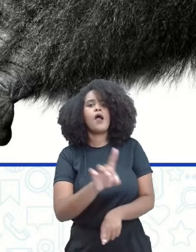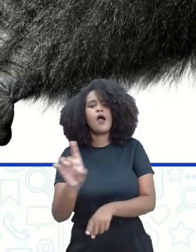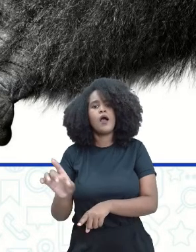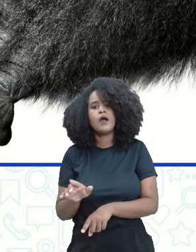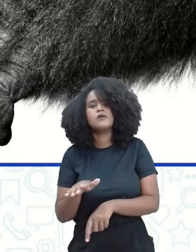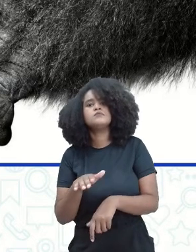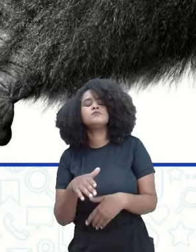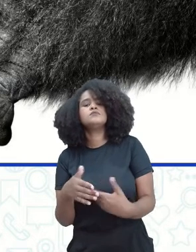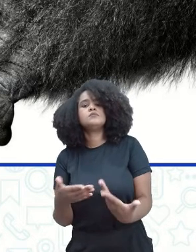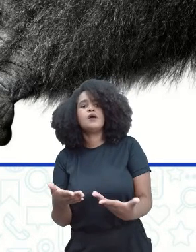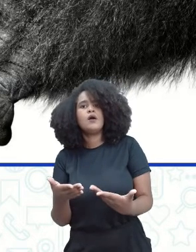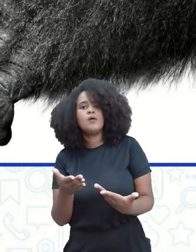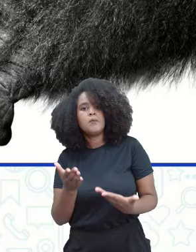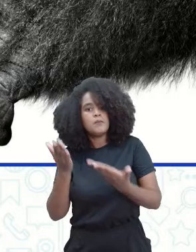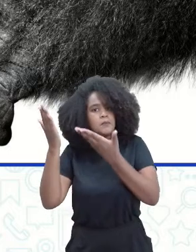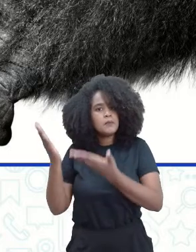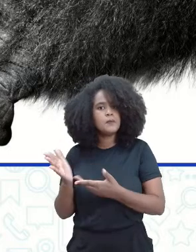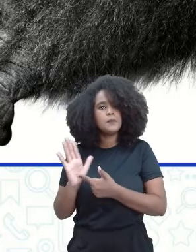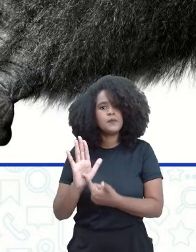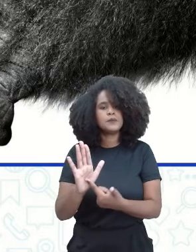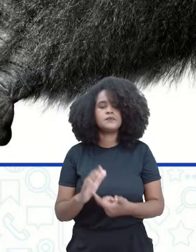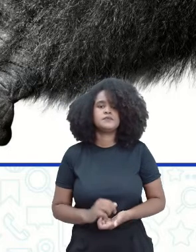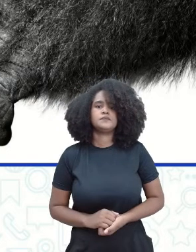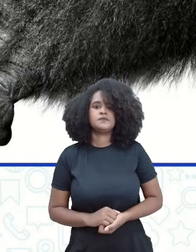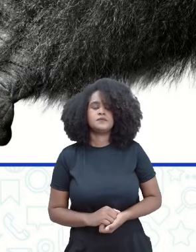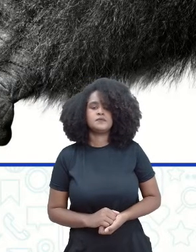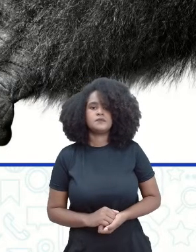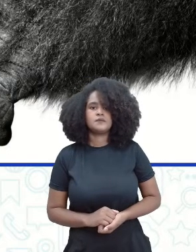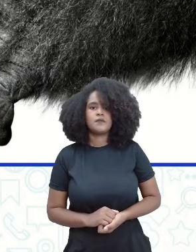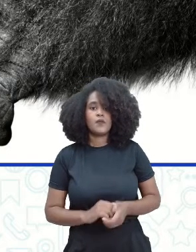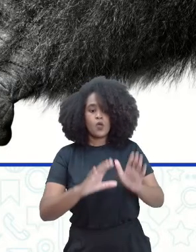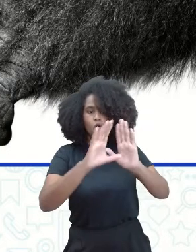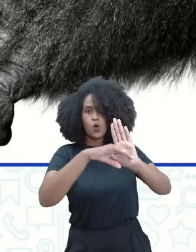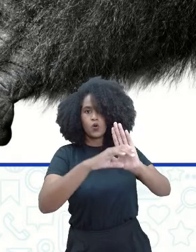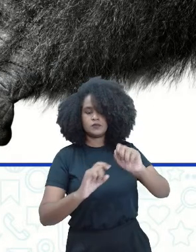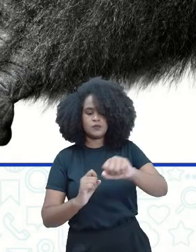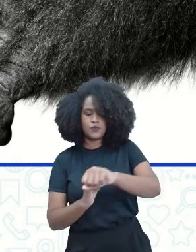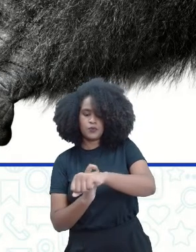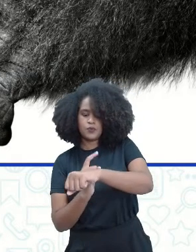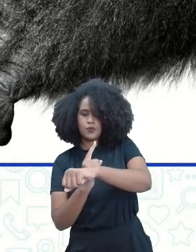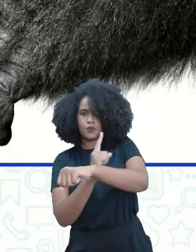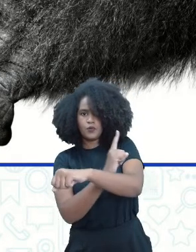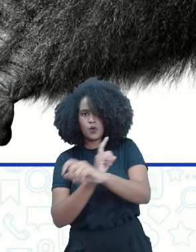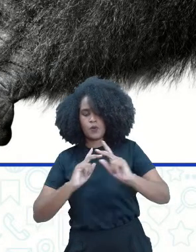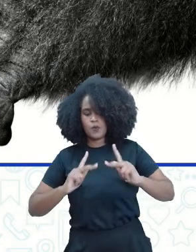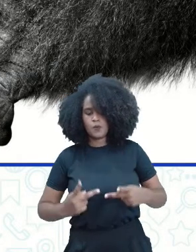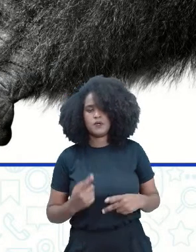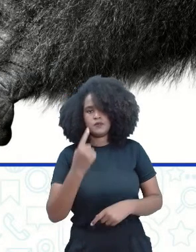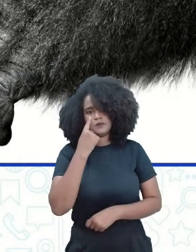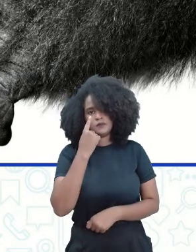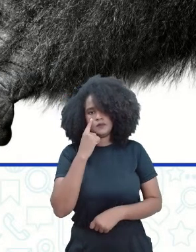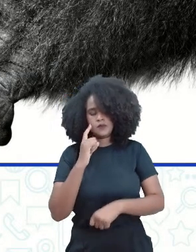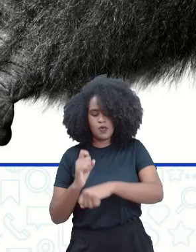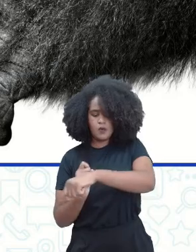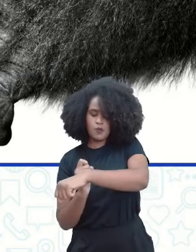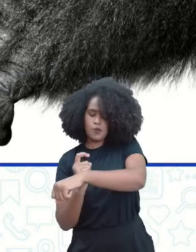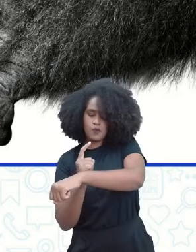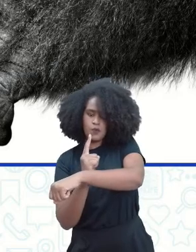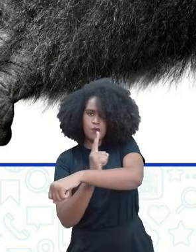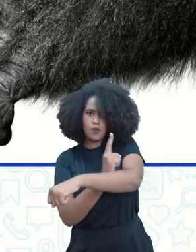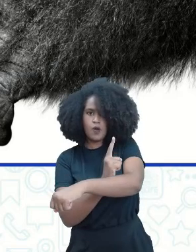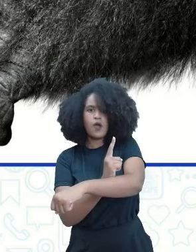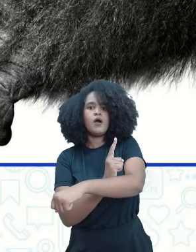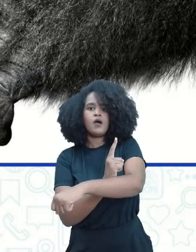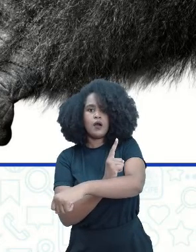conversar, que vou passar aí ao conceito de evolução. E para o conceito de evolução, eu vou conversar aí com a professora